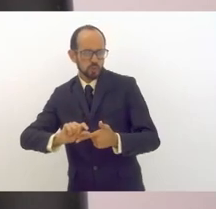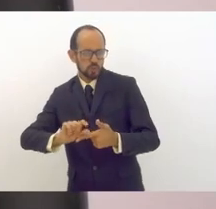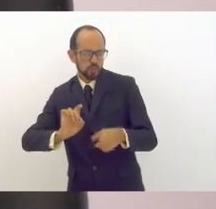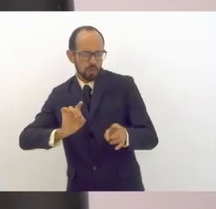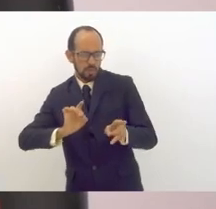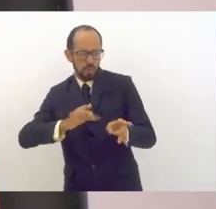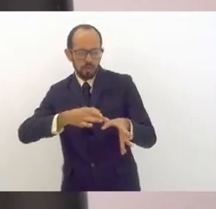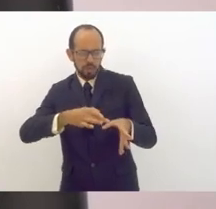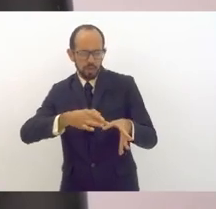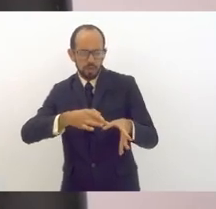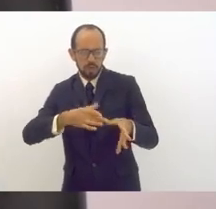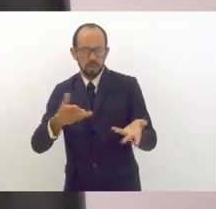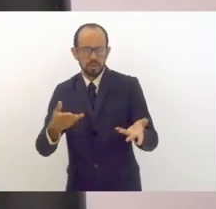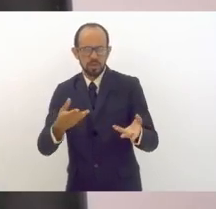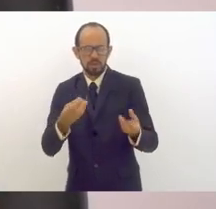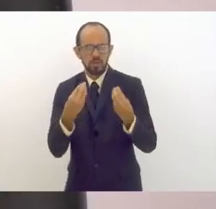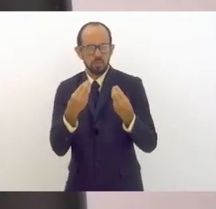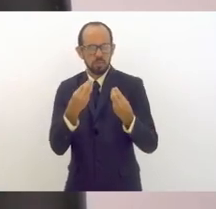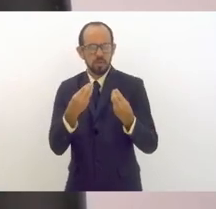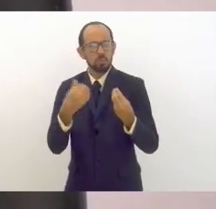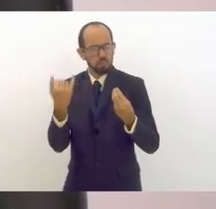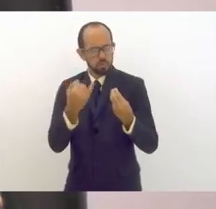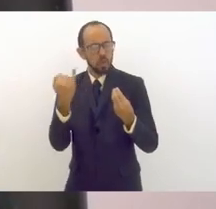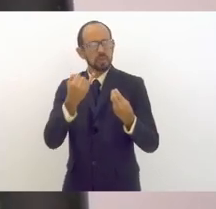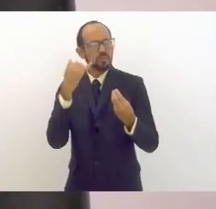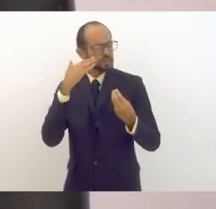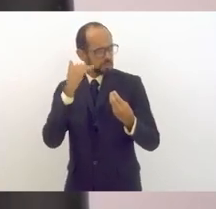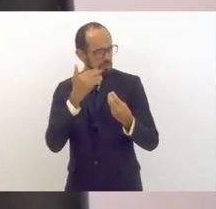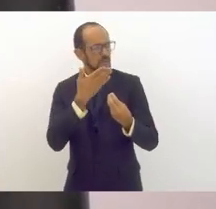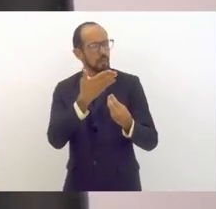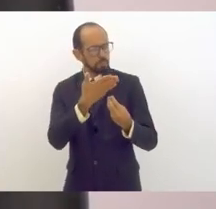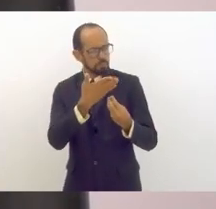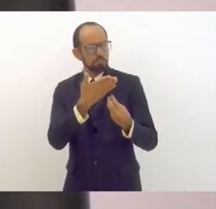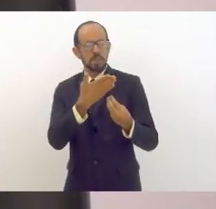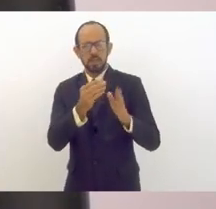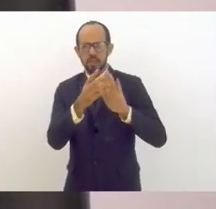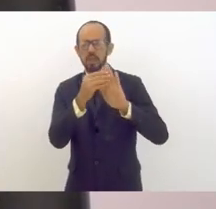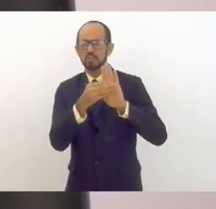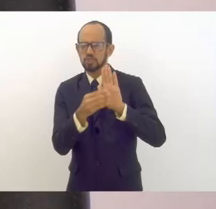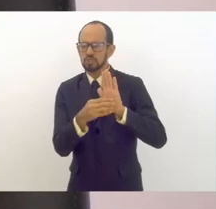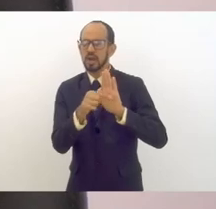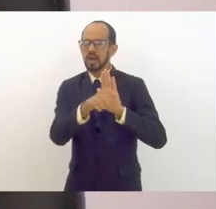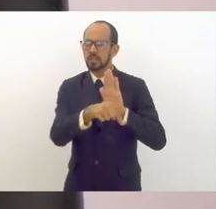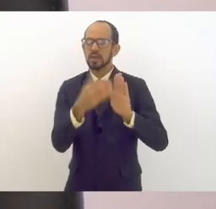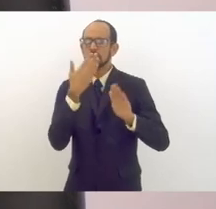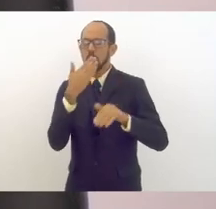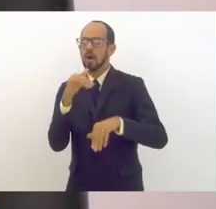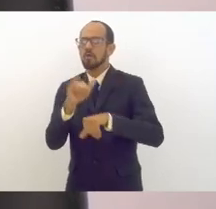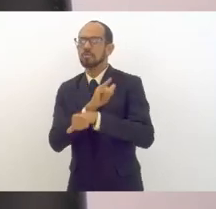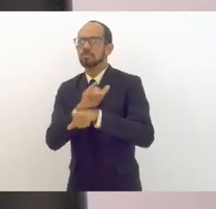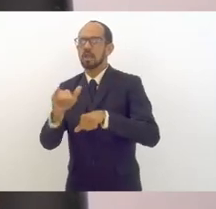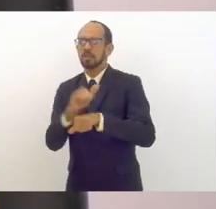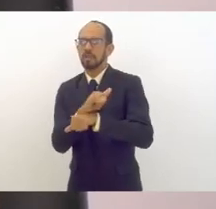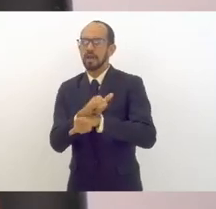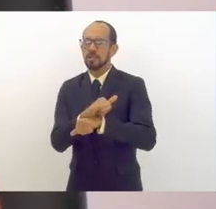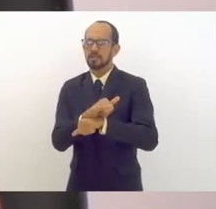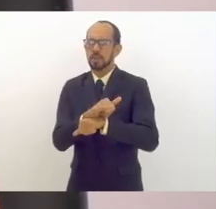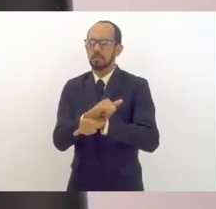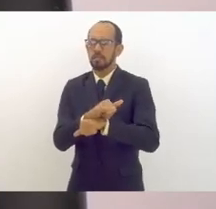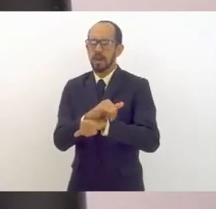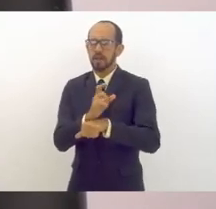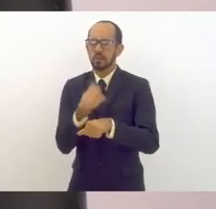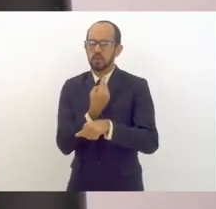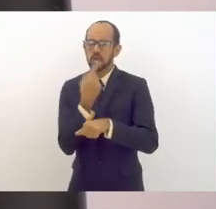eu acho que é uma coisa que é importante a gente saber, é importante a gente registrar qual foi a estratégia usada para que a gente